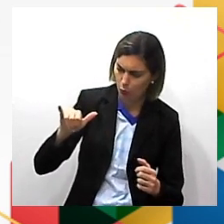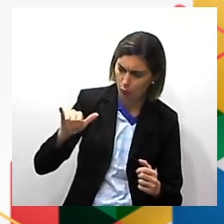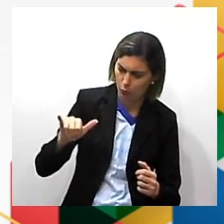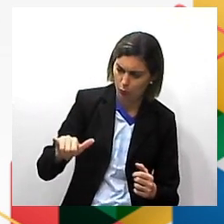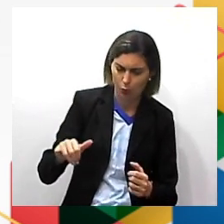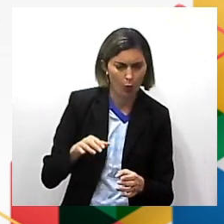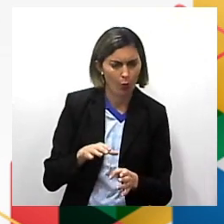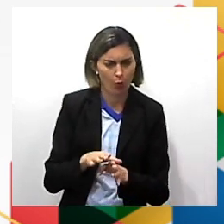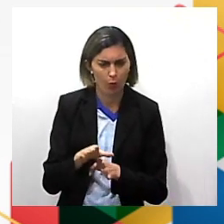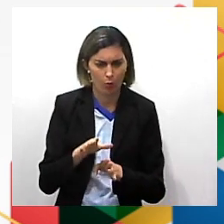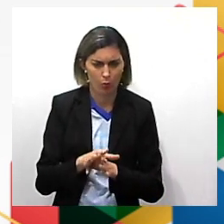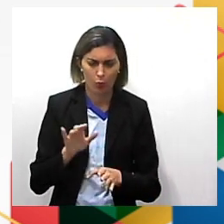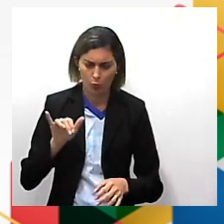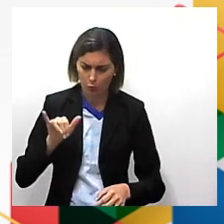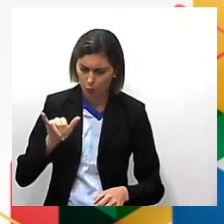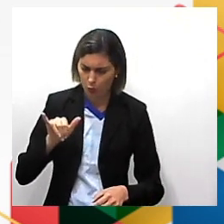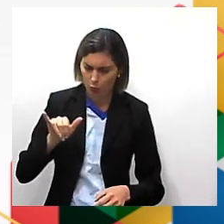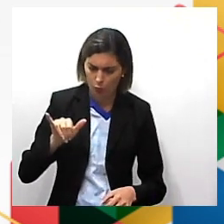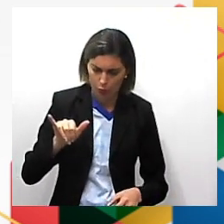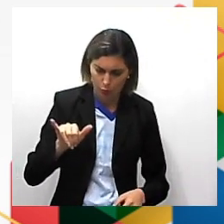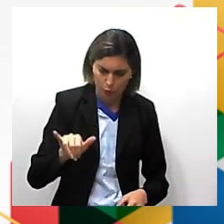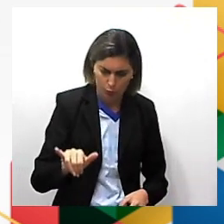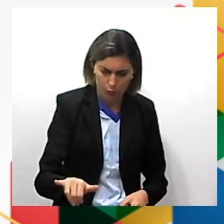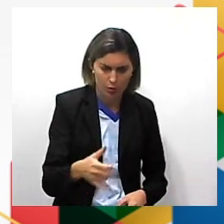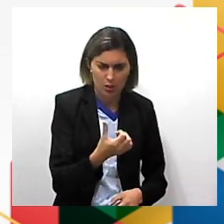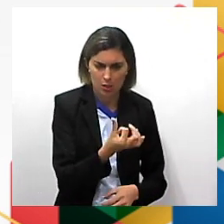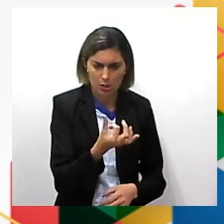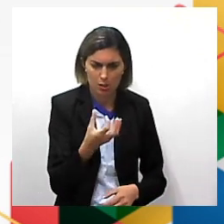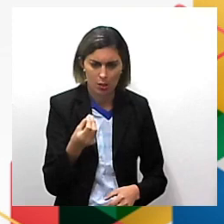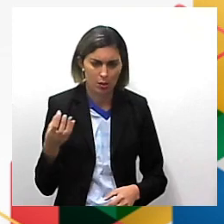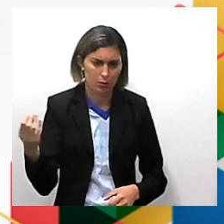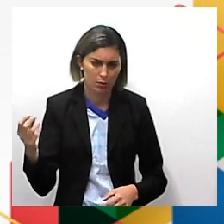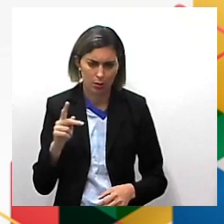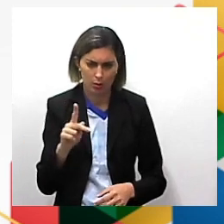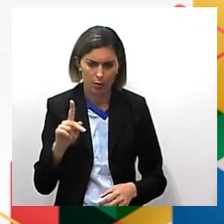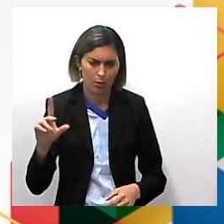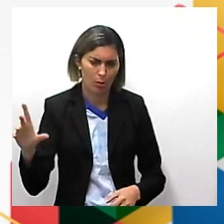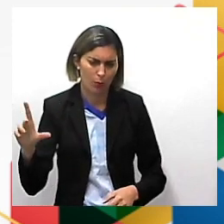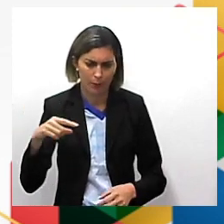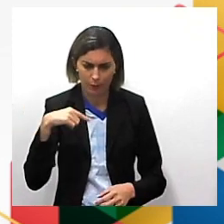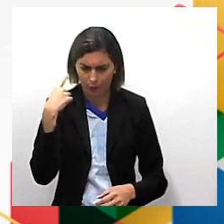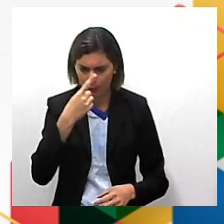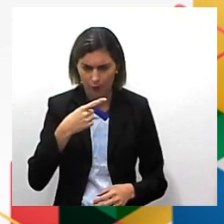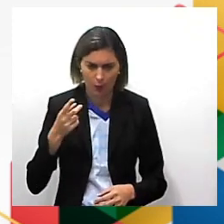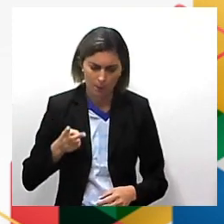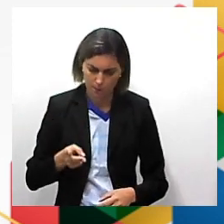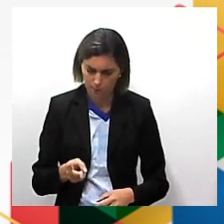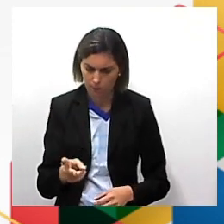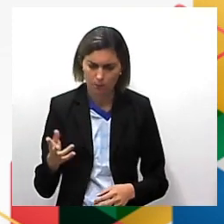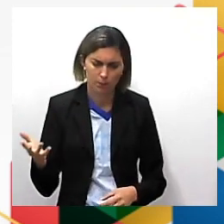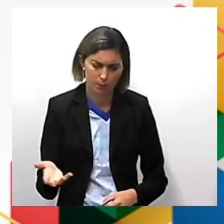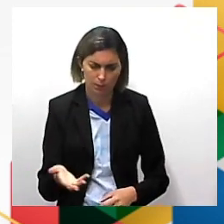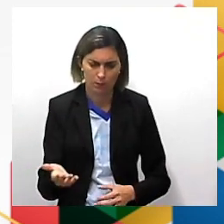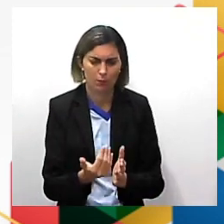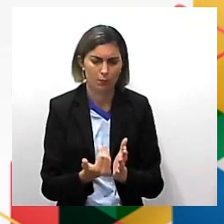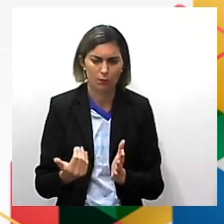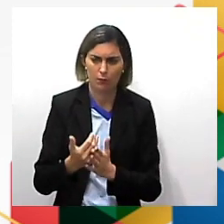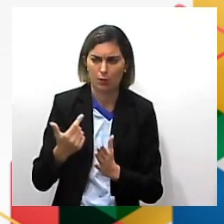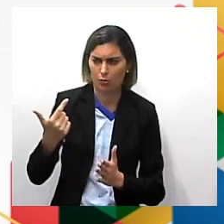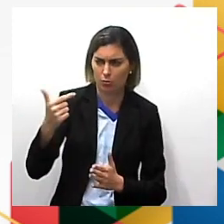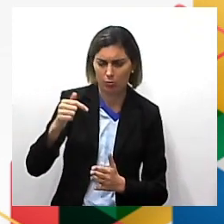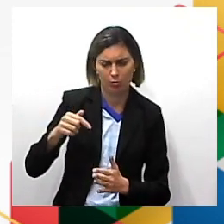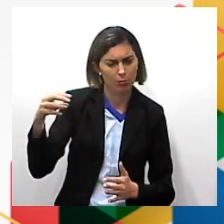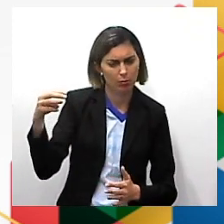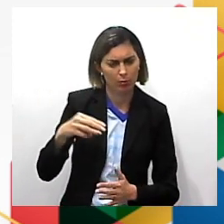orientação, o avião atinge 600 km por hora e permanece nessa velocidade por mais 17